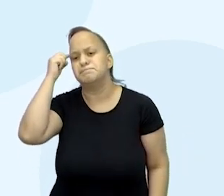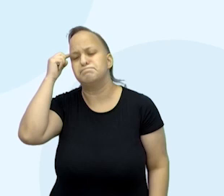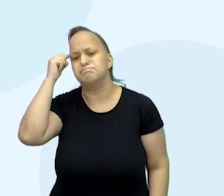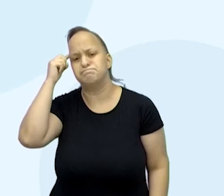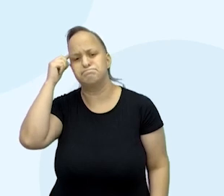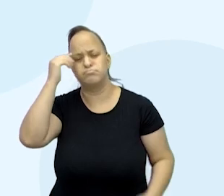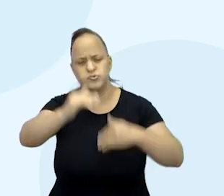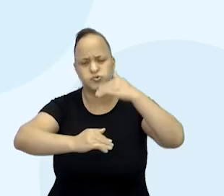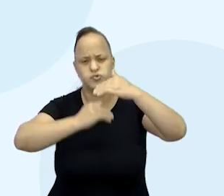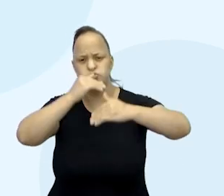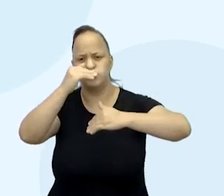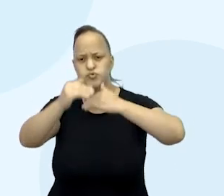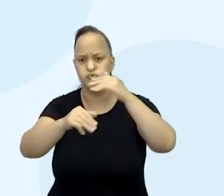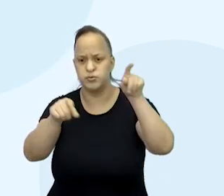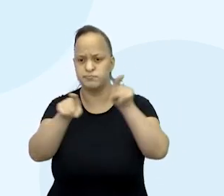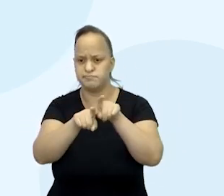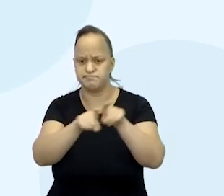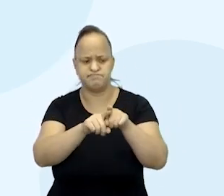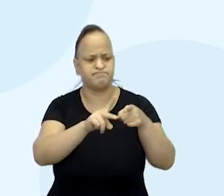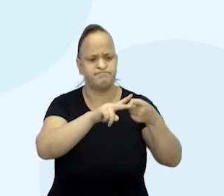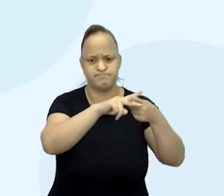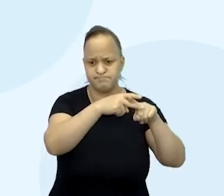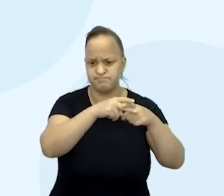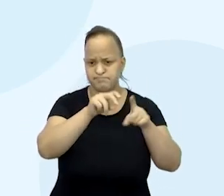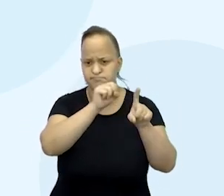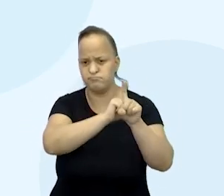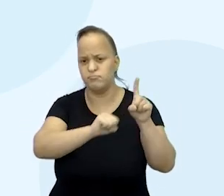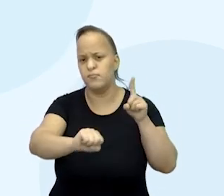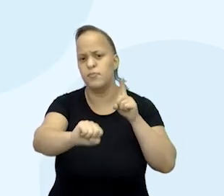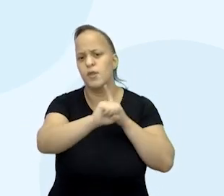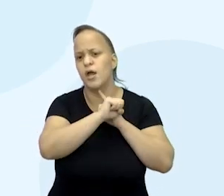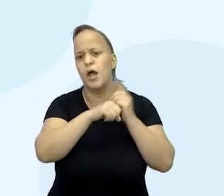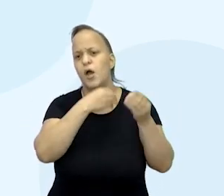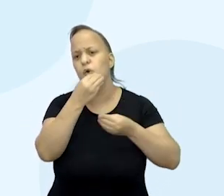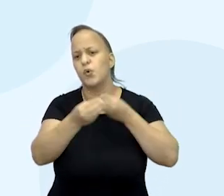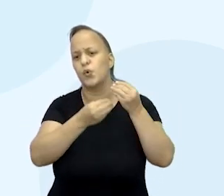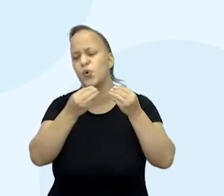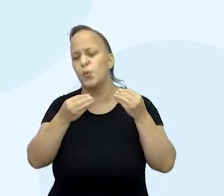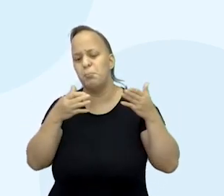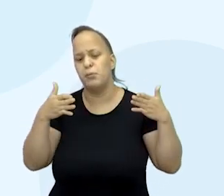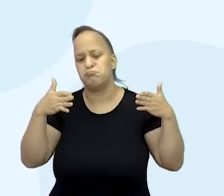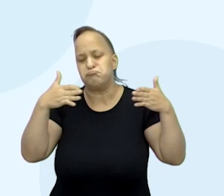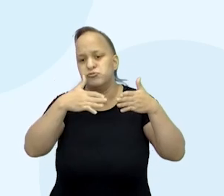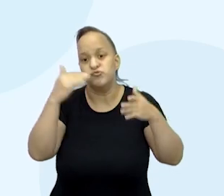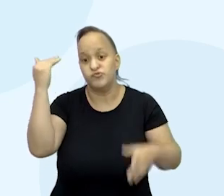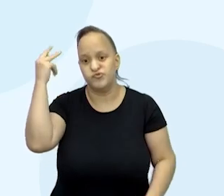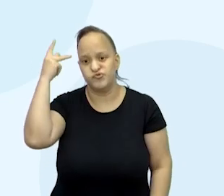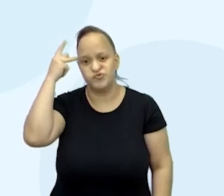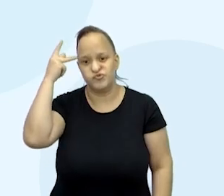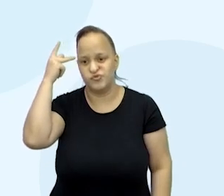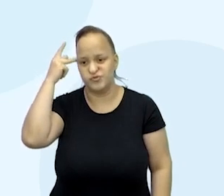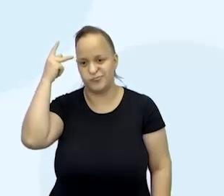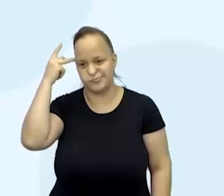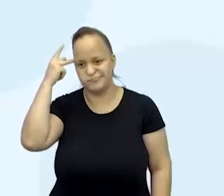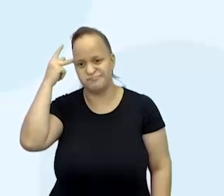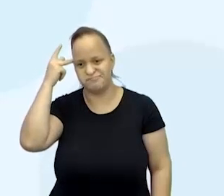de modernização e higienização afetou o estado de São Paulo, tá? Como é que ele afetou o estado de São